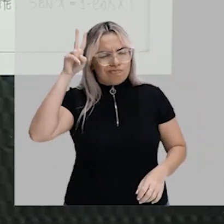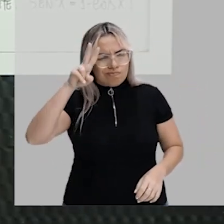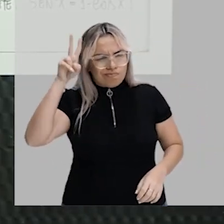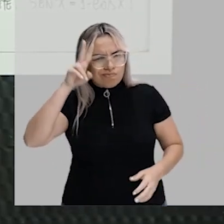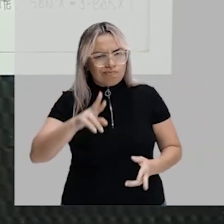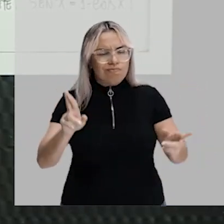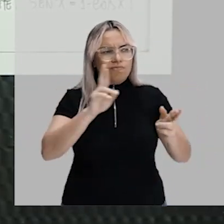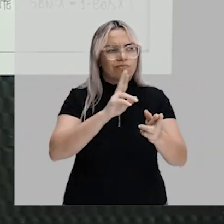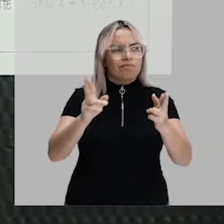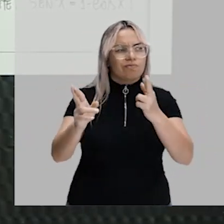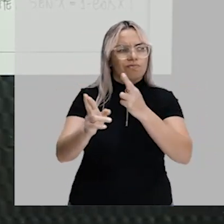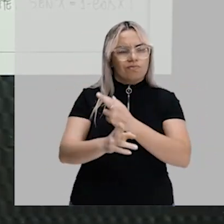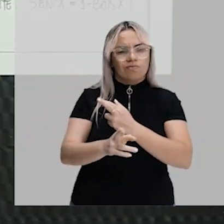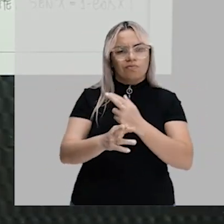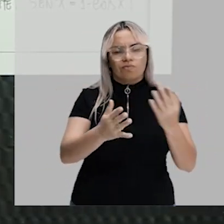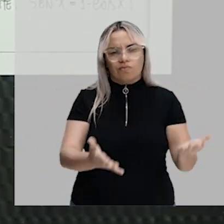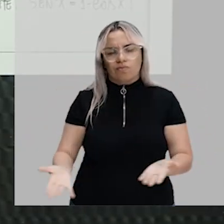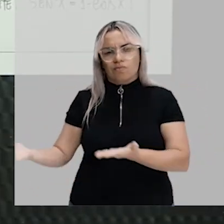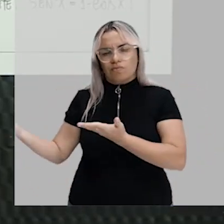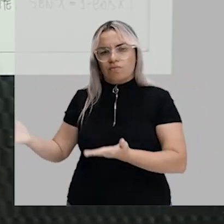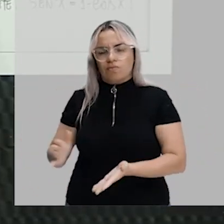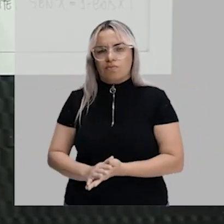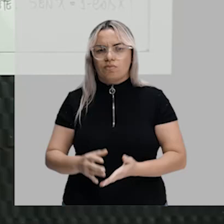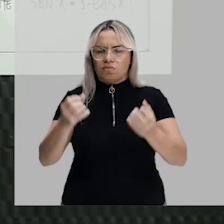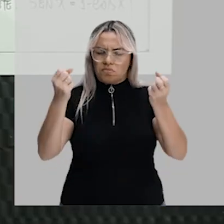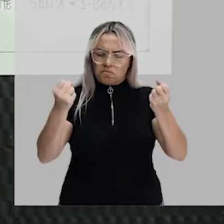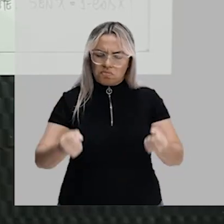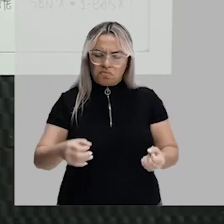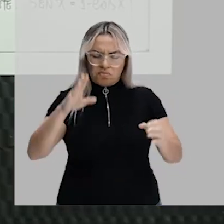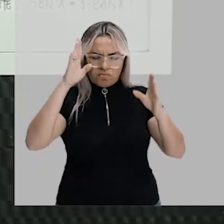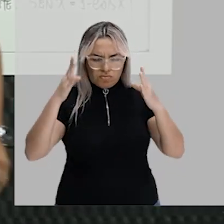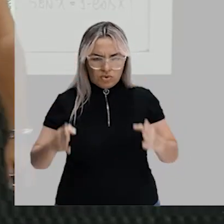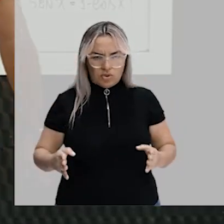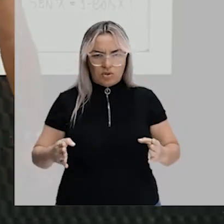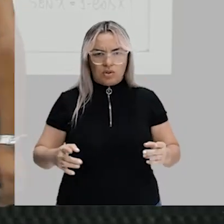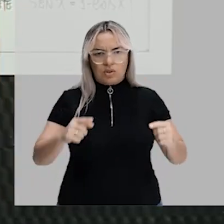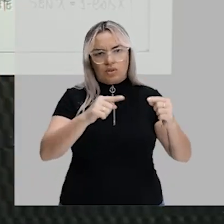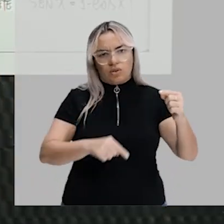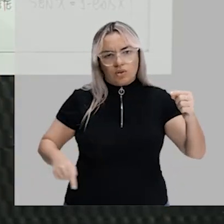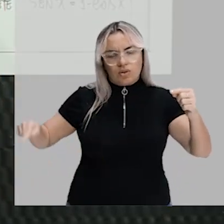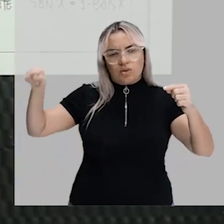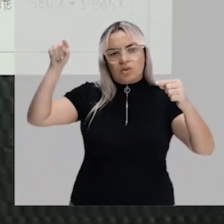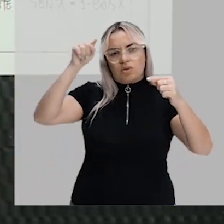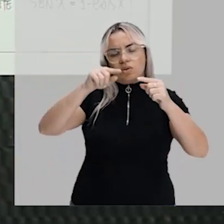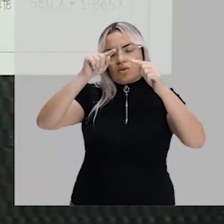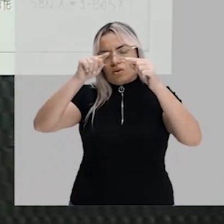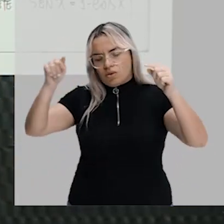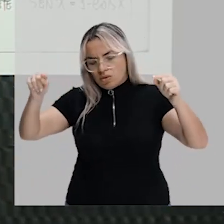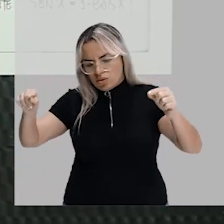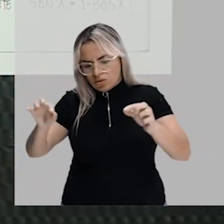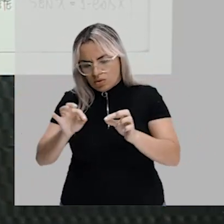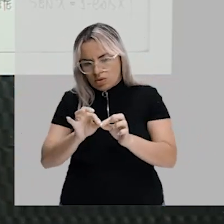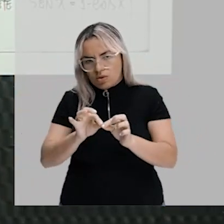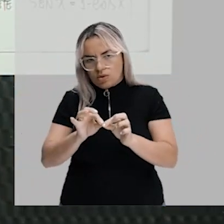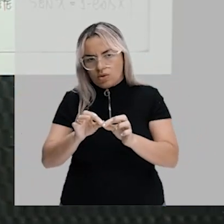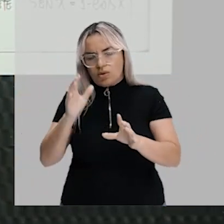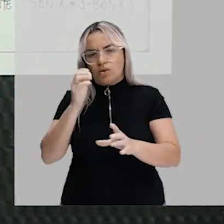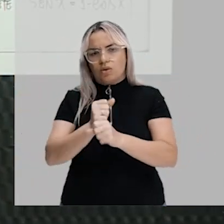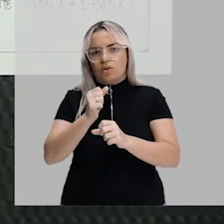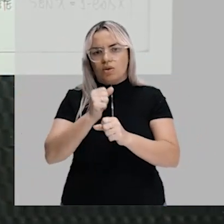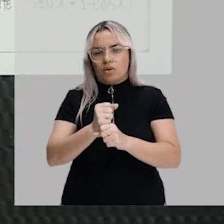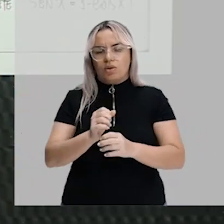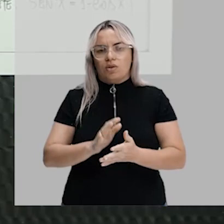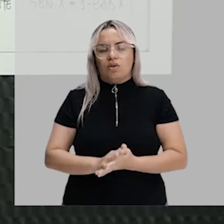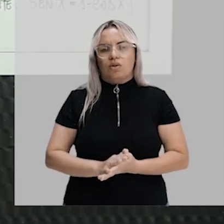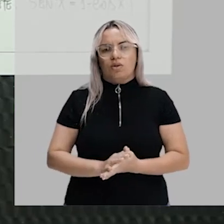dessas relações aqui ó tá você pode analisar isso no ciclo trigonométrico você fica fixar um arco lá no